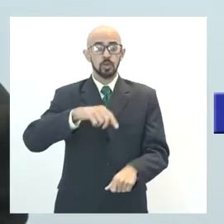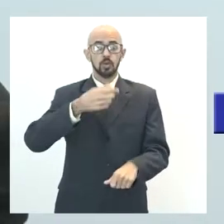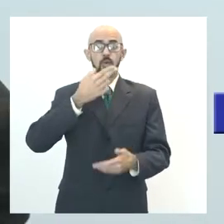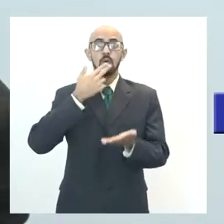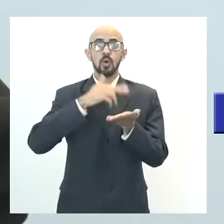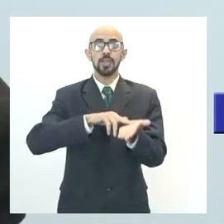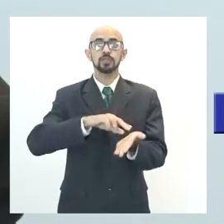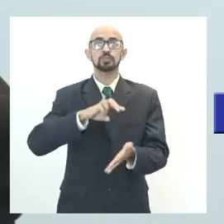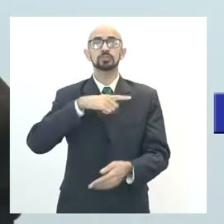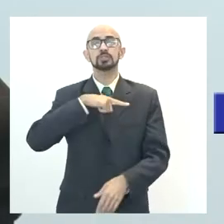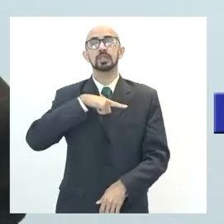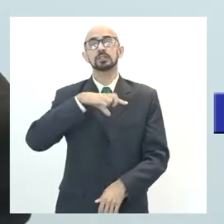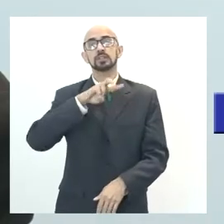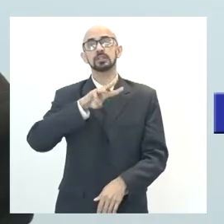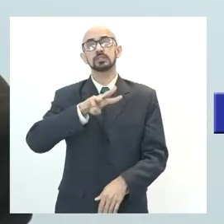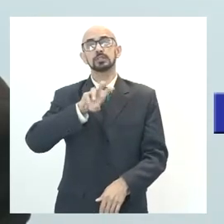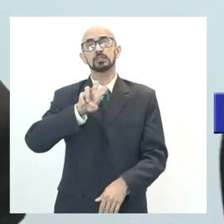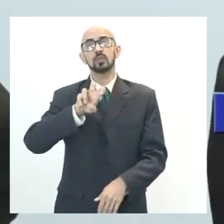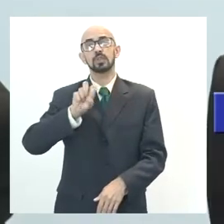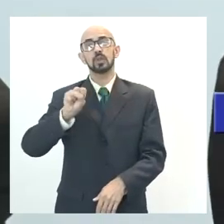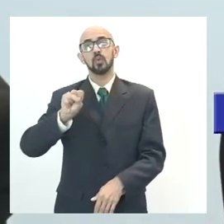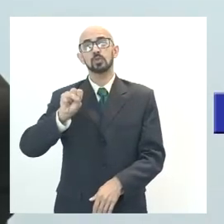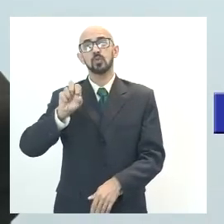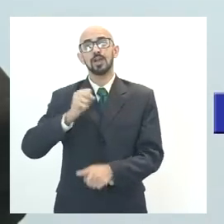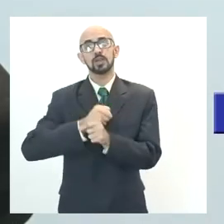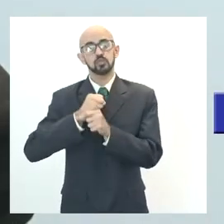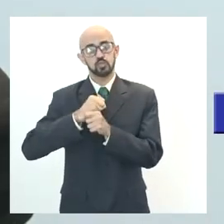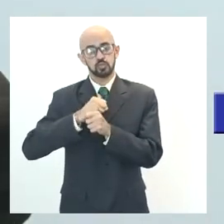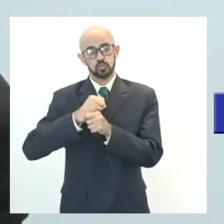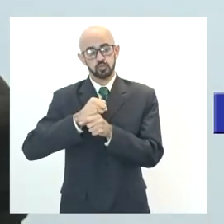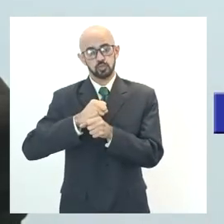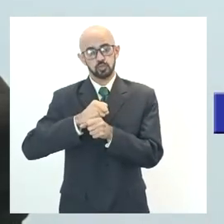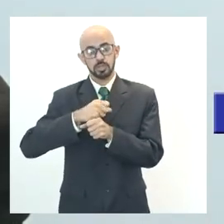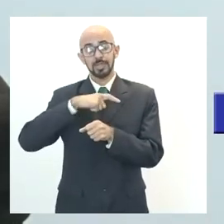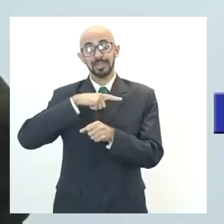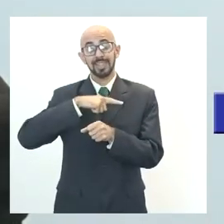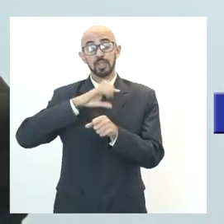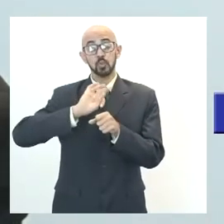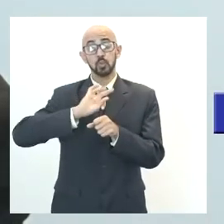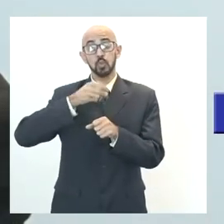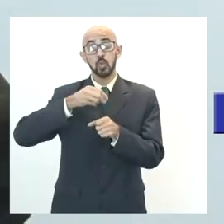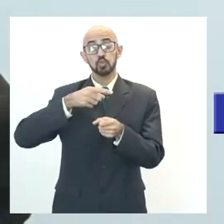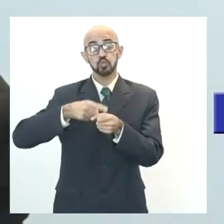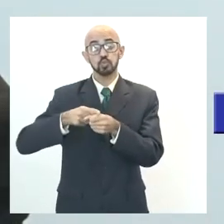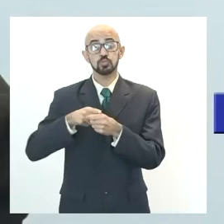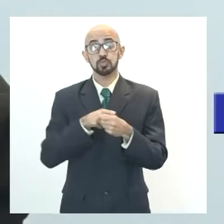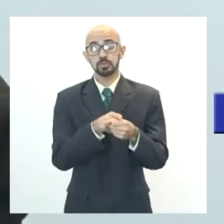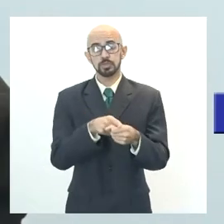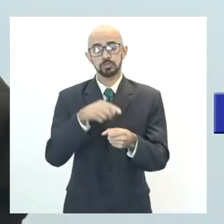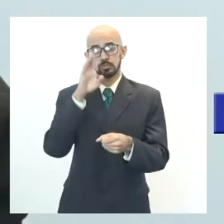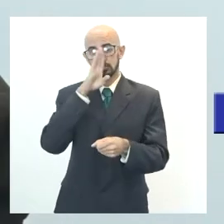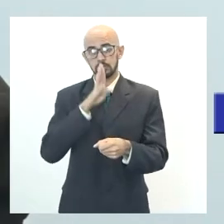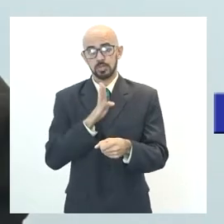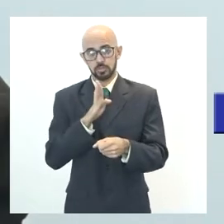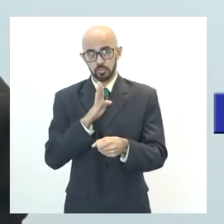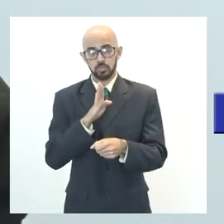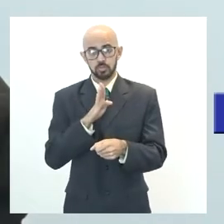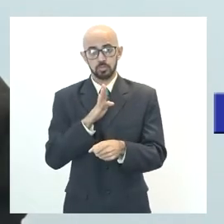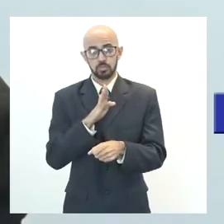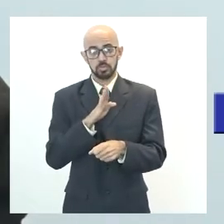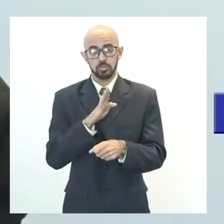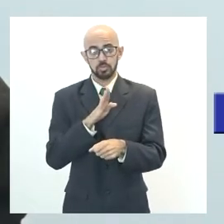358 anos está presente em todos os municípios e quando